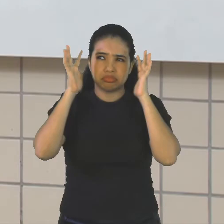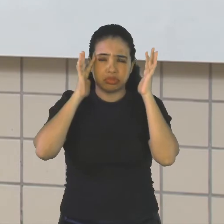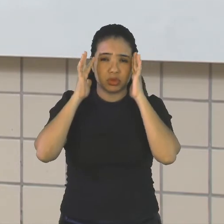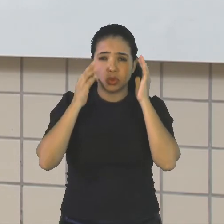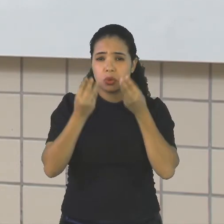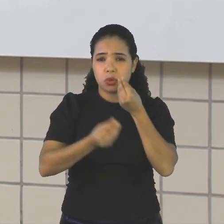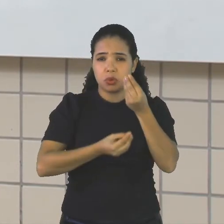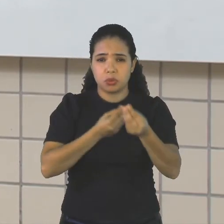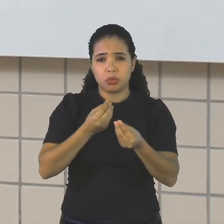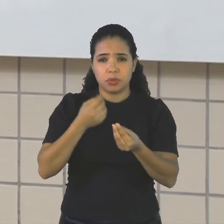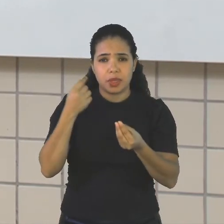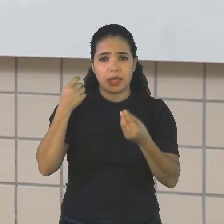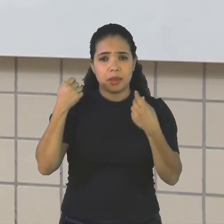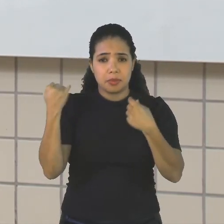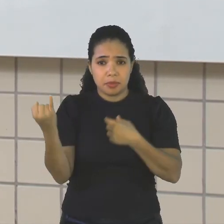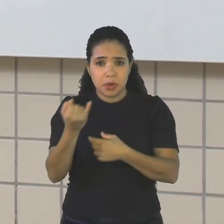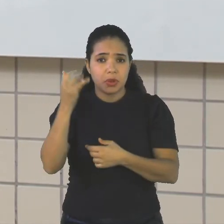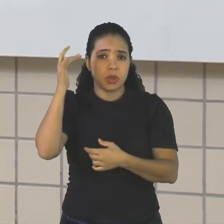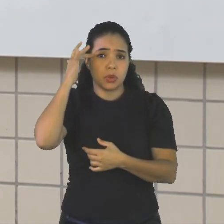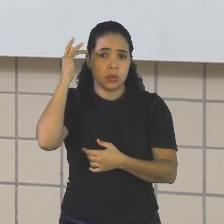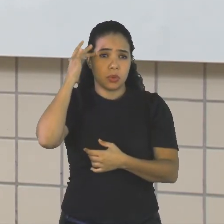importante a consciência ambiental?